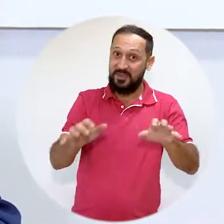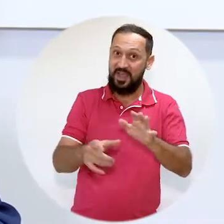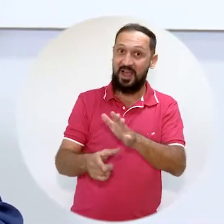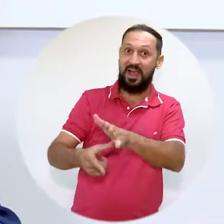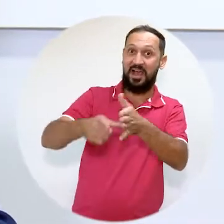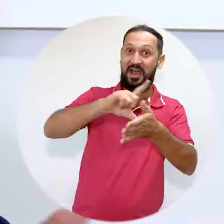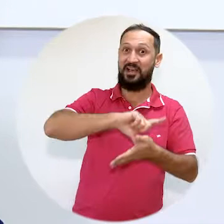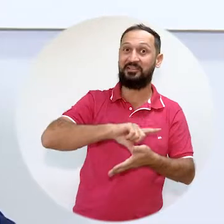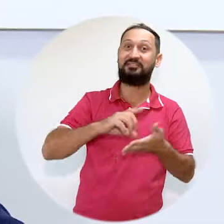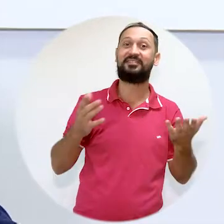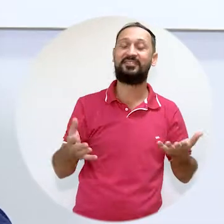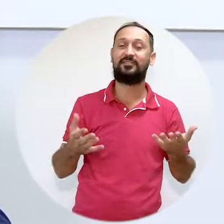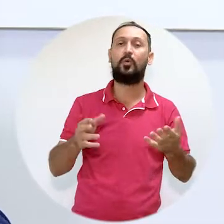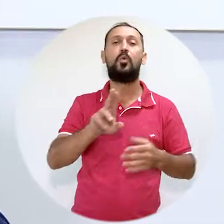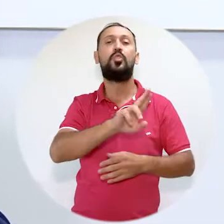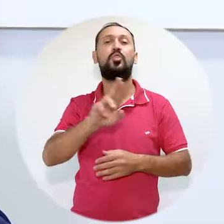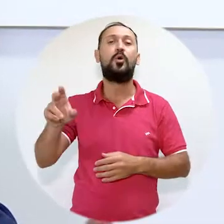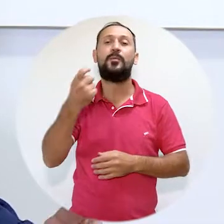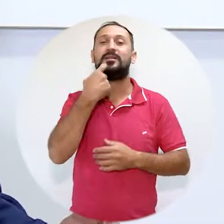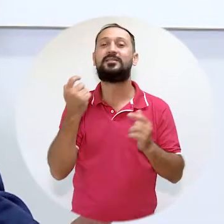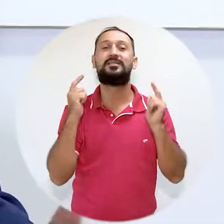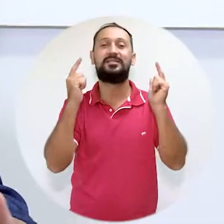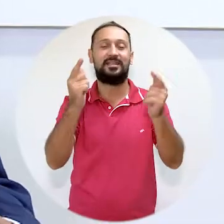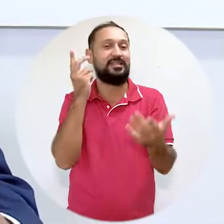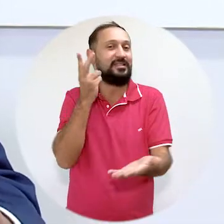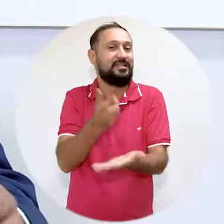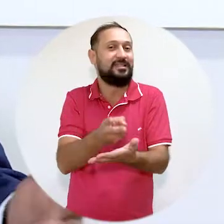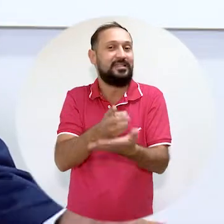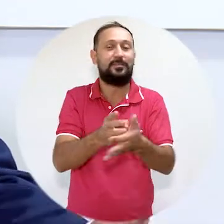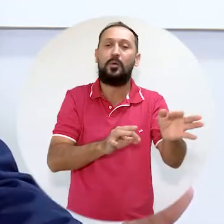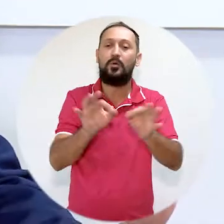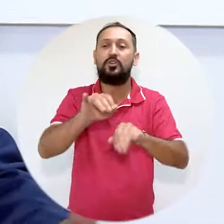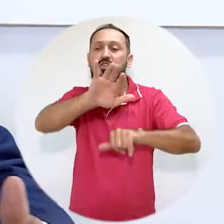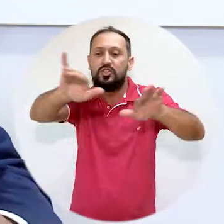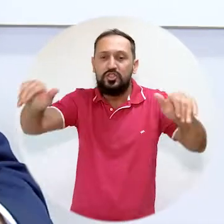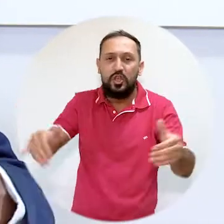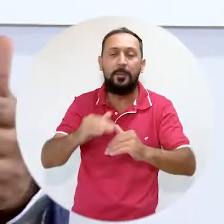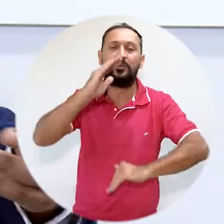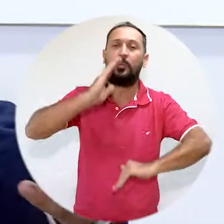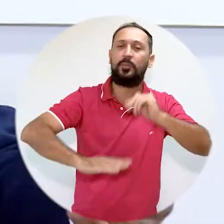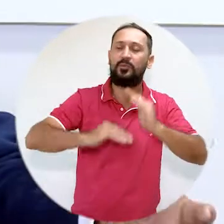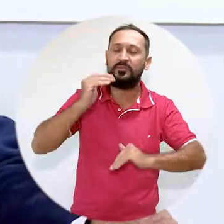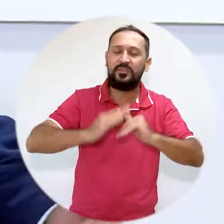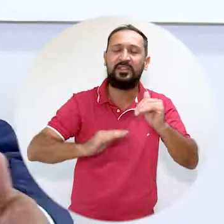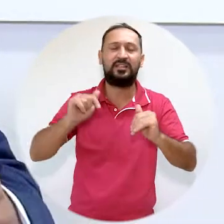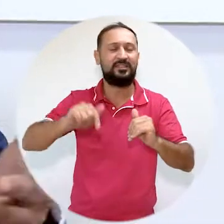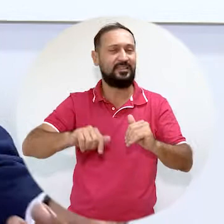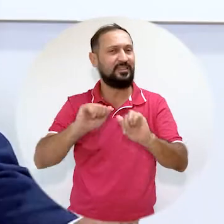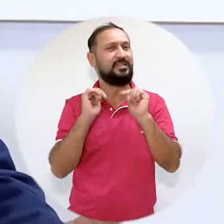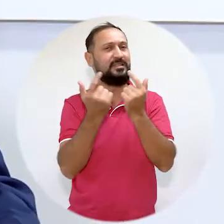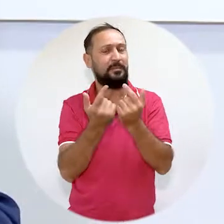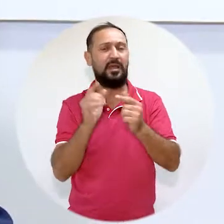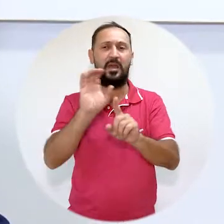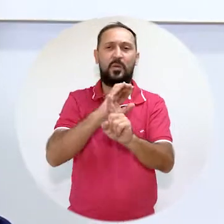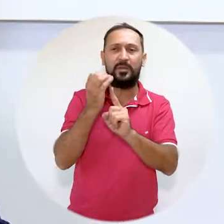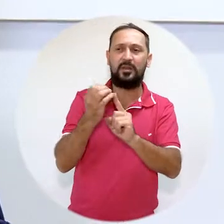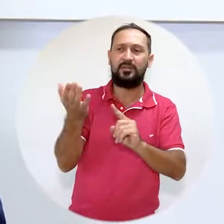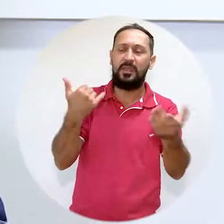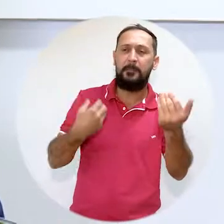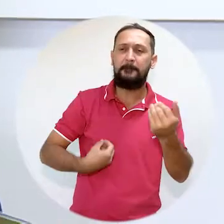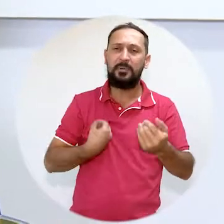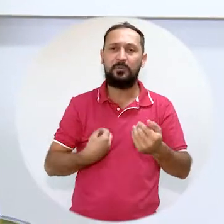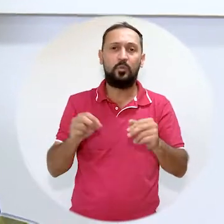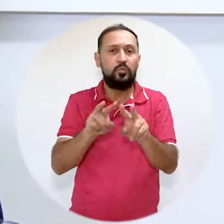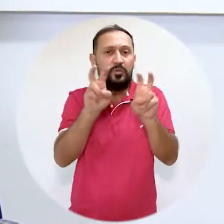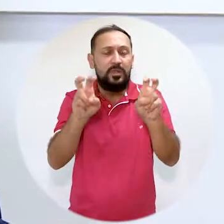o Sextou, o próprio nome já diz, né? A gente toda sexta-feira reúne os servidores da Assembleia, a comunidade, quem puder participar, para discutir